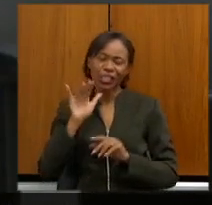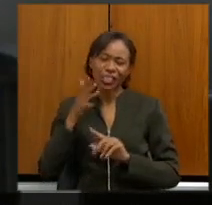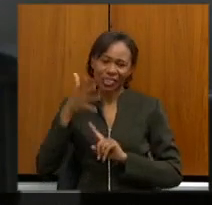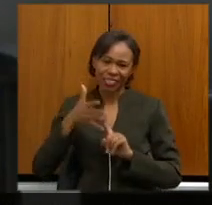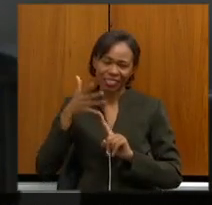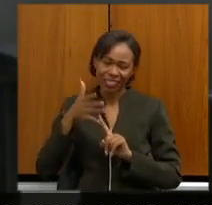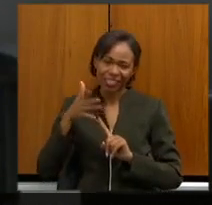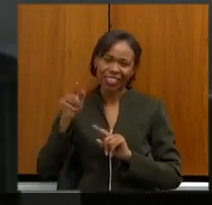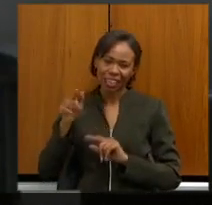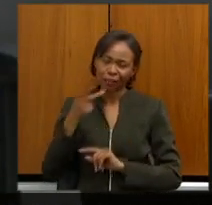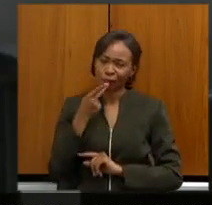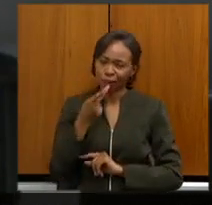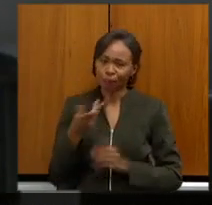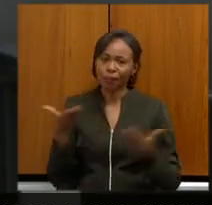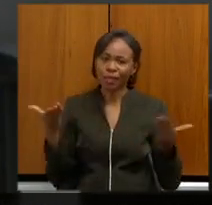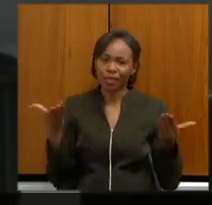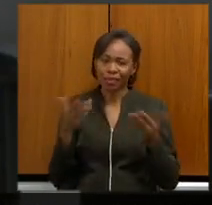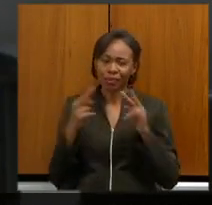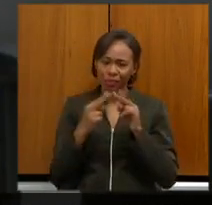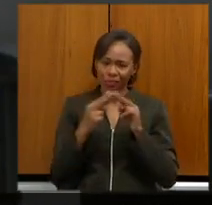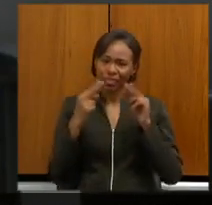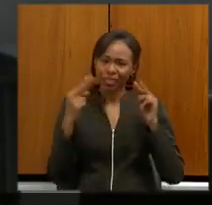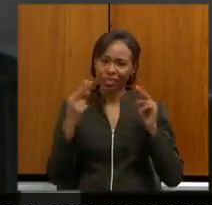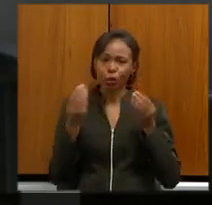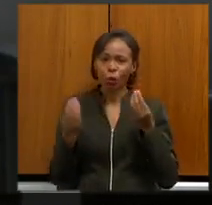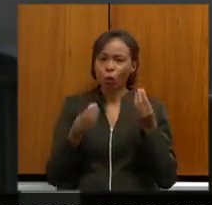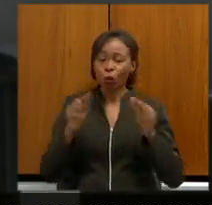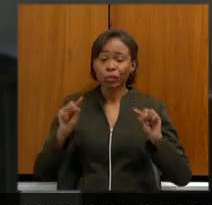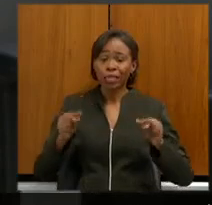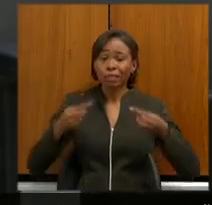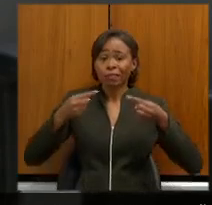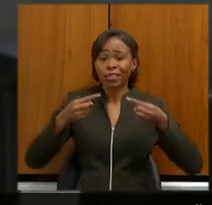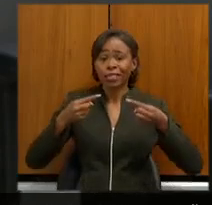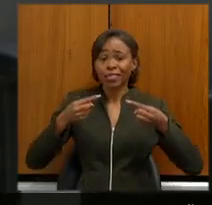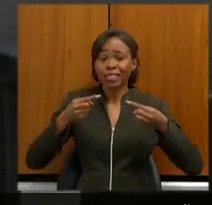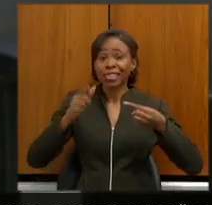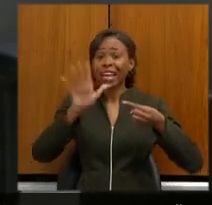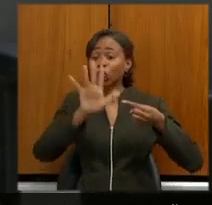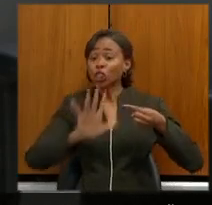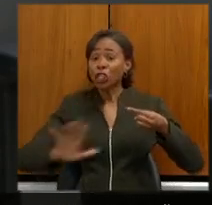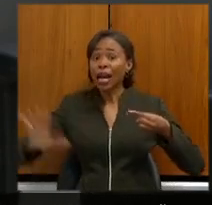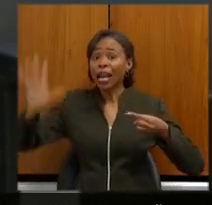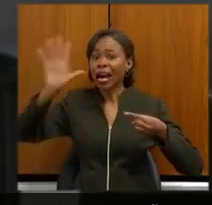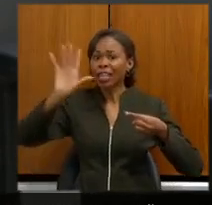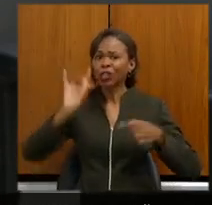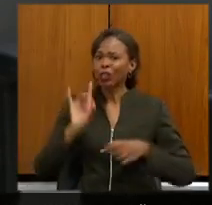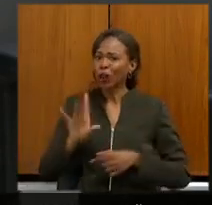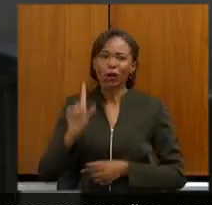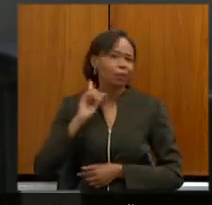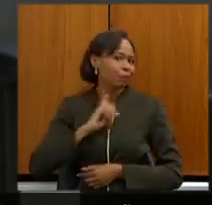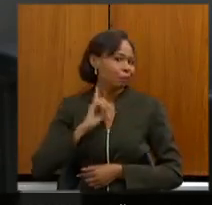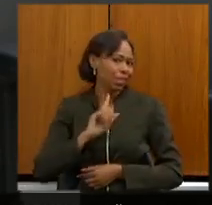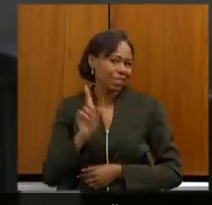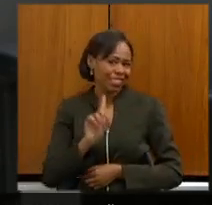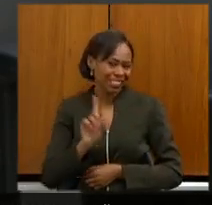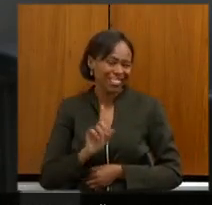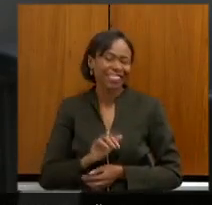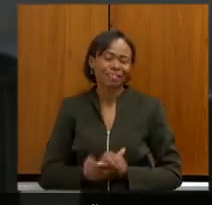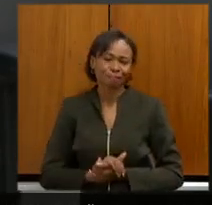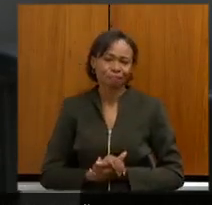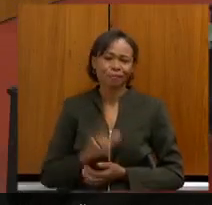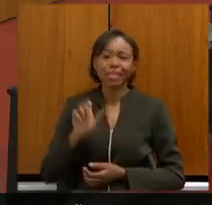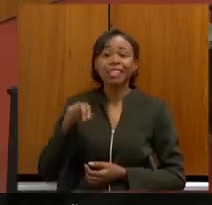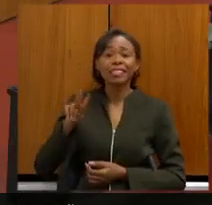a palavra para trazer também um pouco dos desafios da Gerais e não sou das minas que tá aí no norte de Minas Deputado A